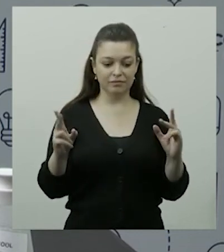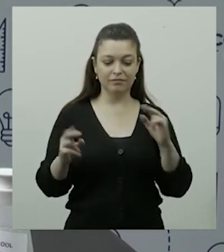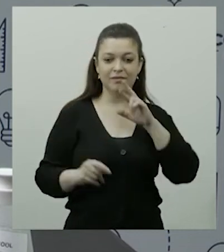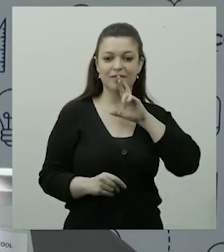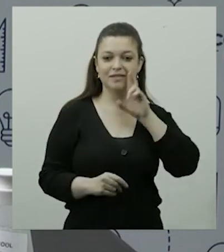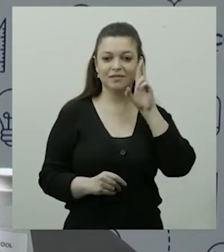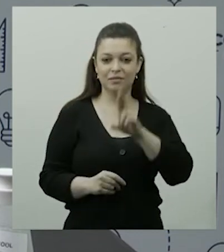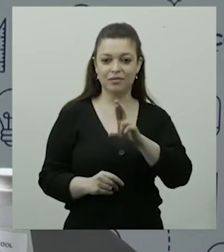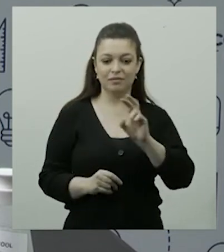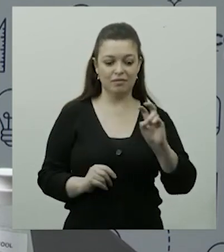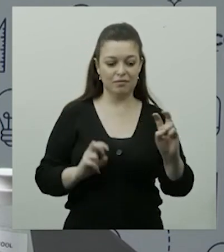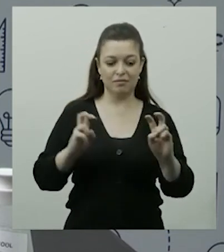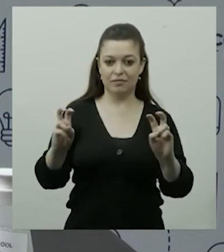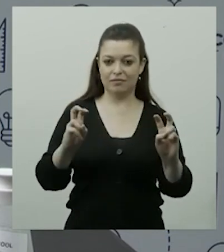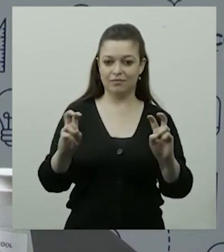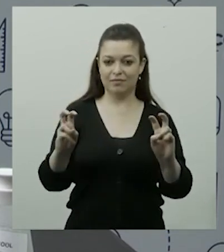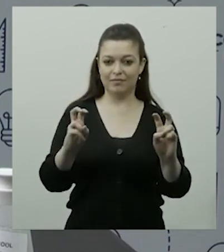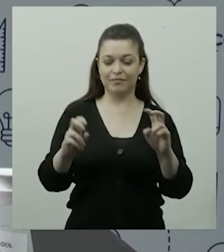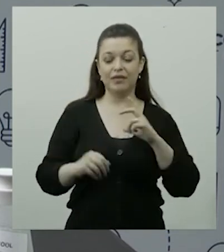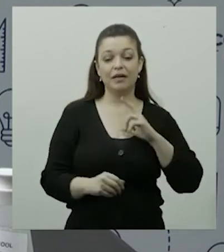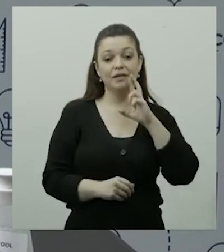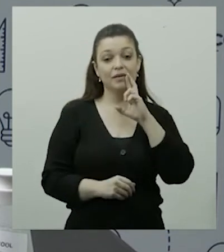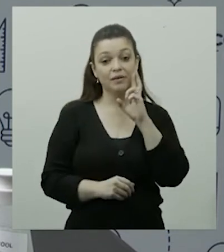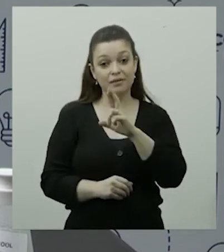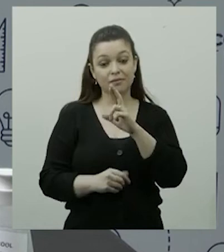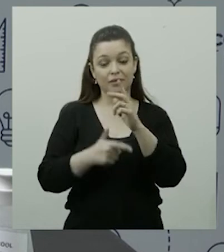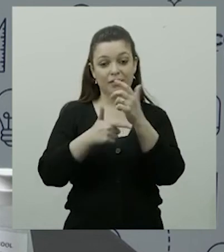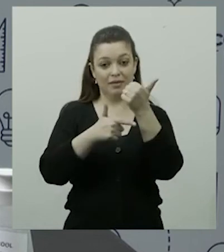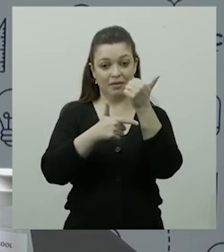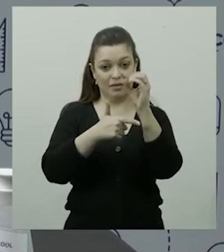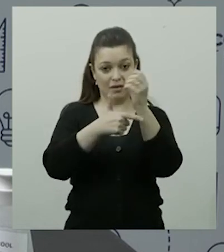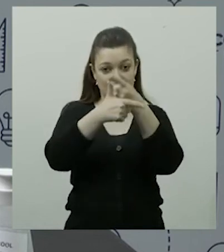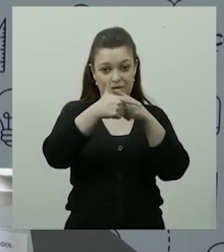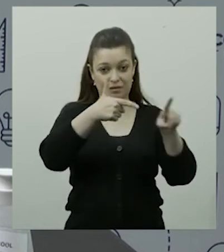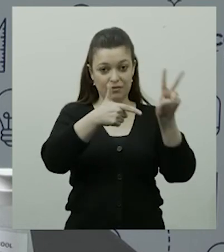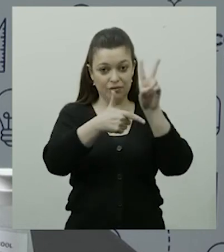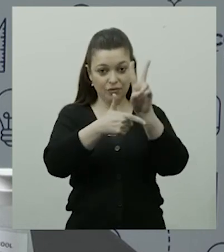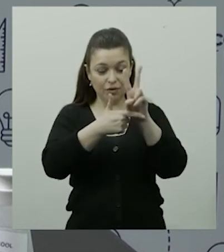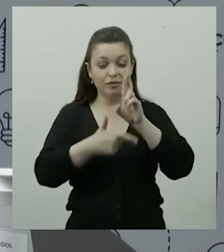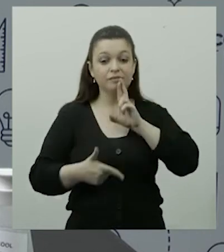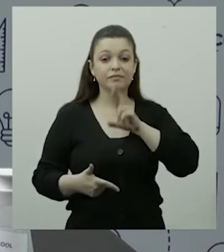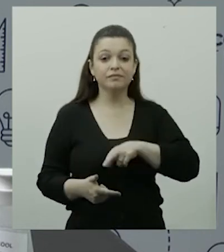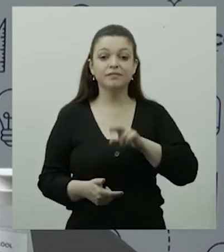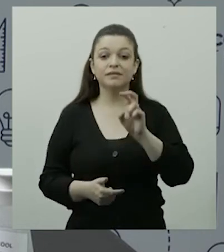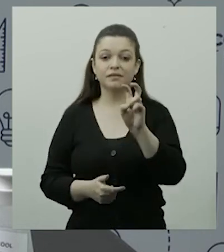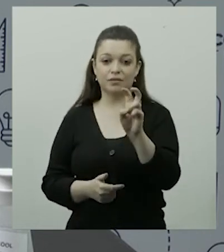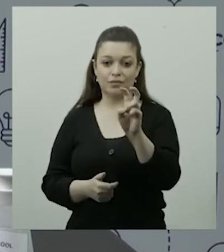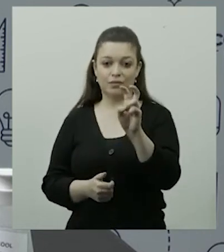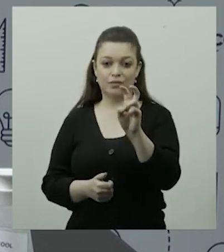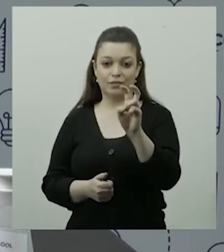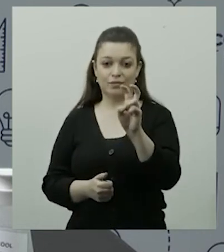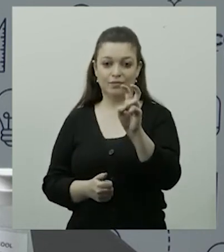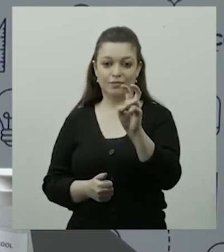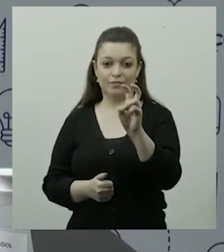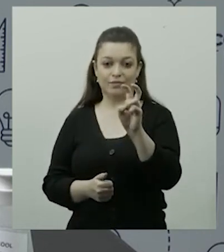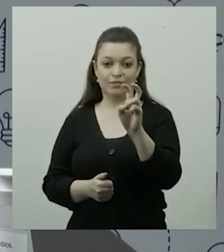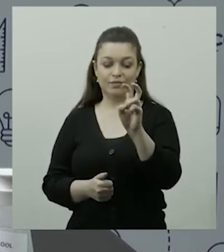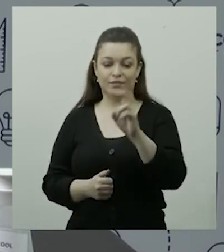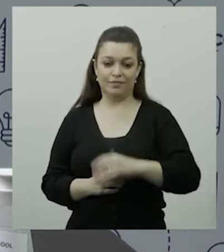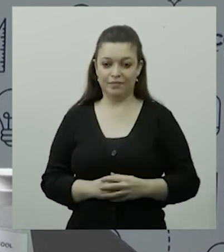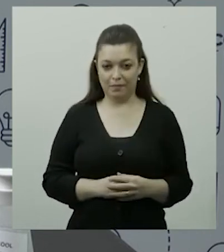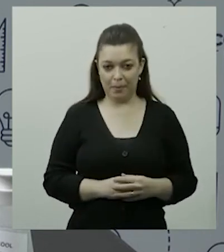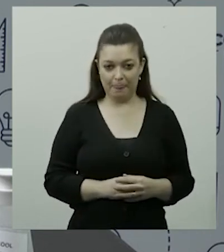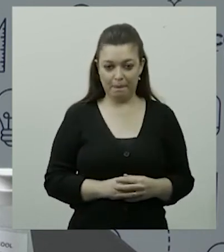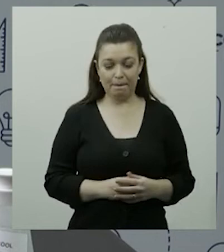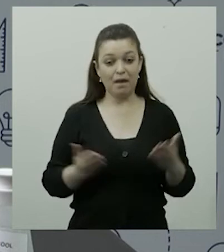4, 5. Então, 10 dividido por 2 é igual a 5. E